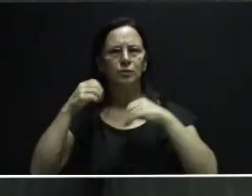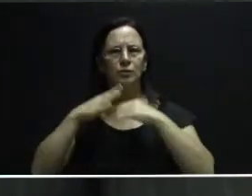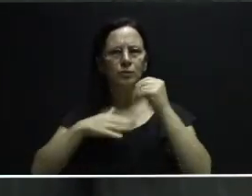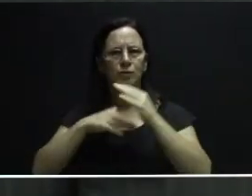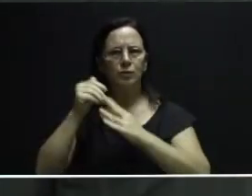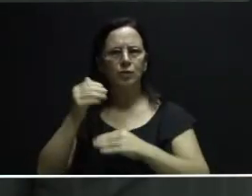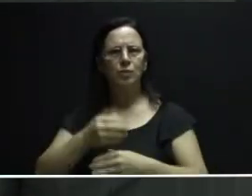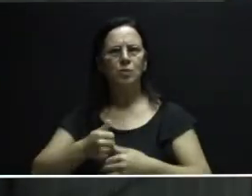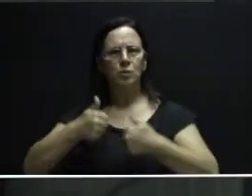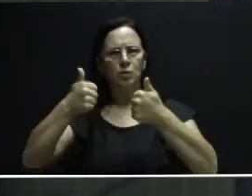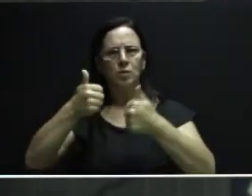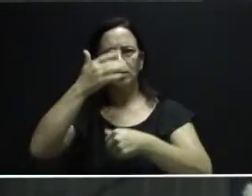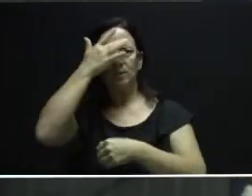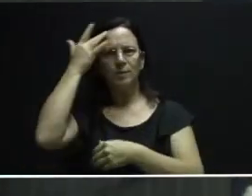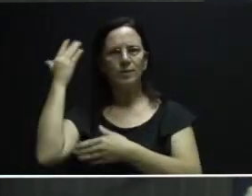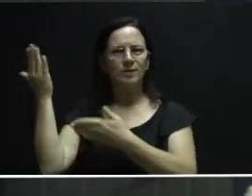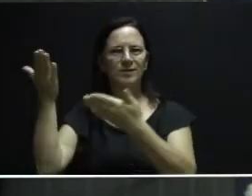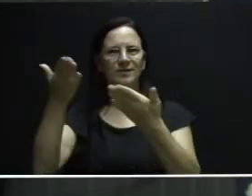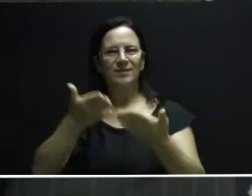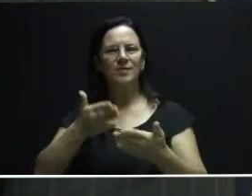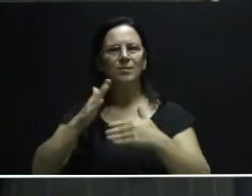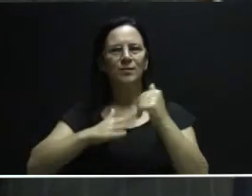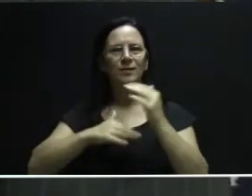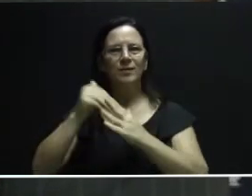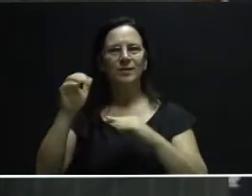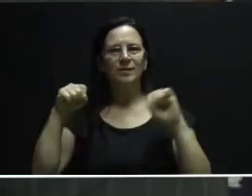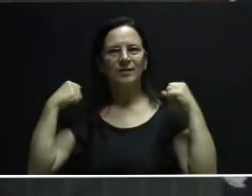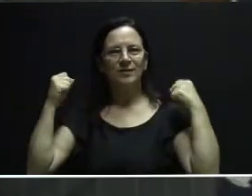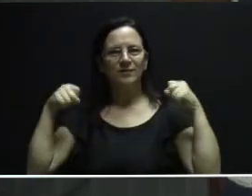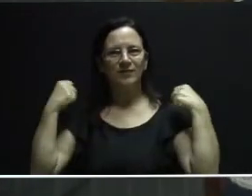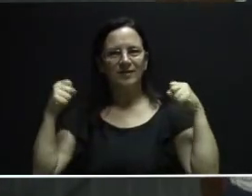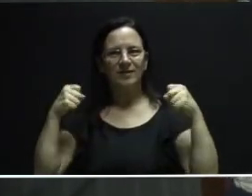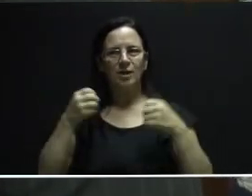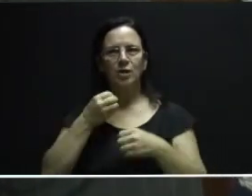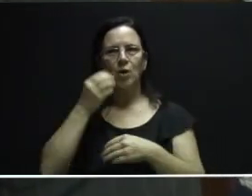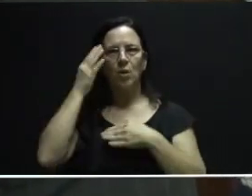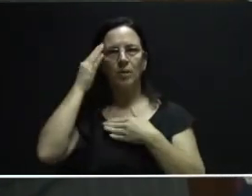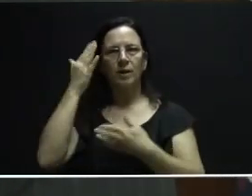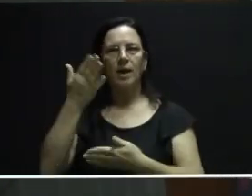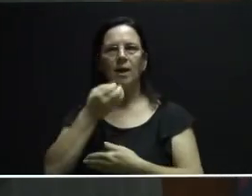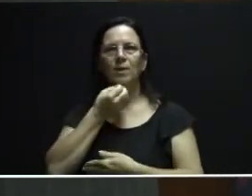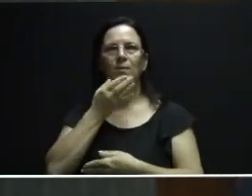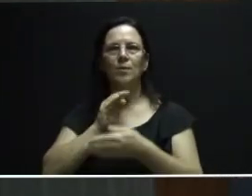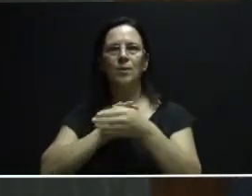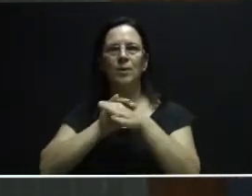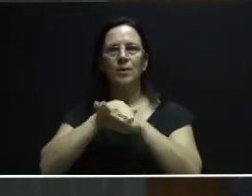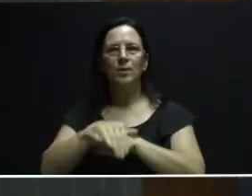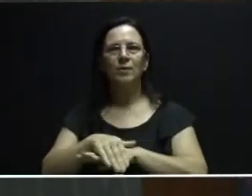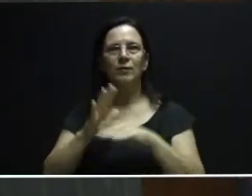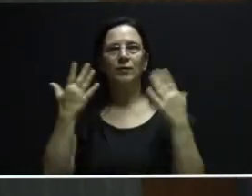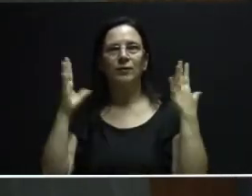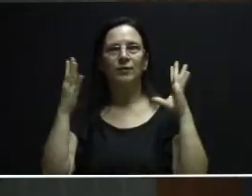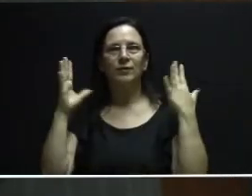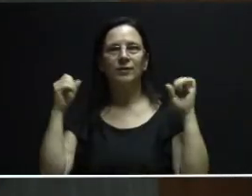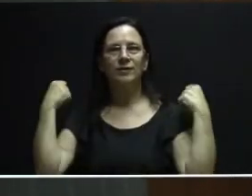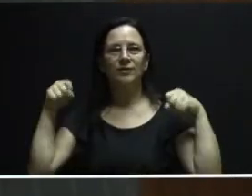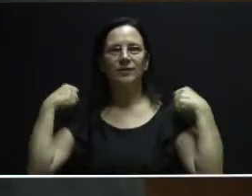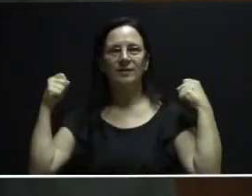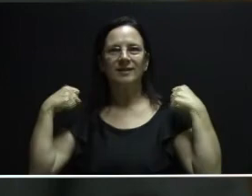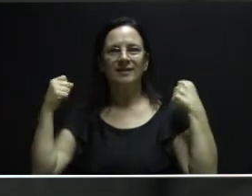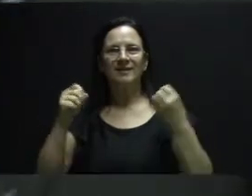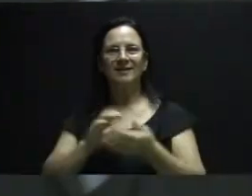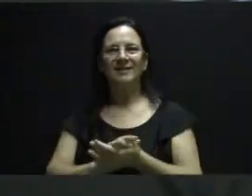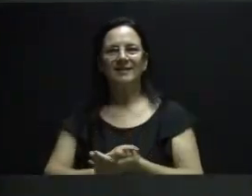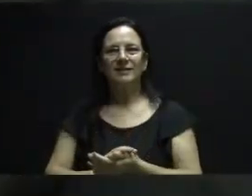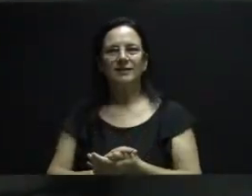sucesso a todos os homenageados e a todos os profissionais de educação física. Obrigado a vocês, boa noite a todos e viva a educação física. Aí esse